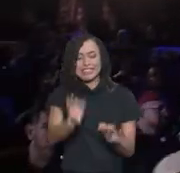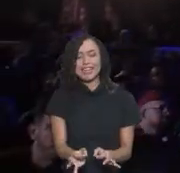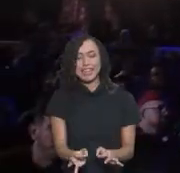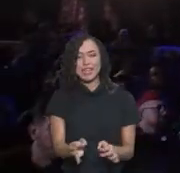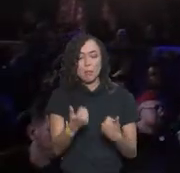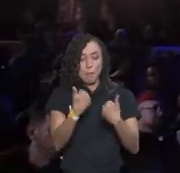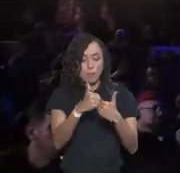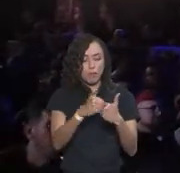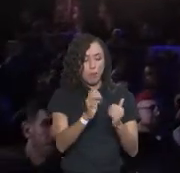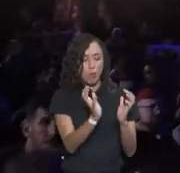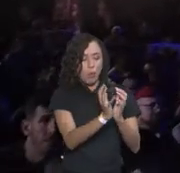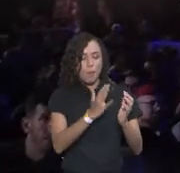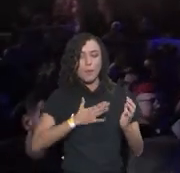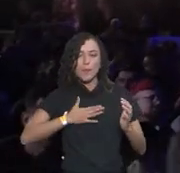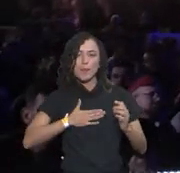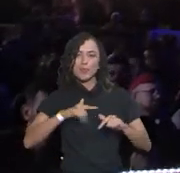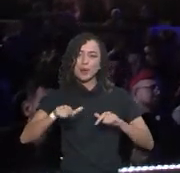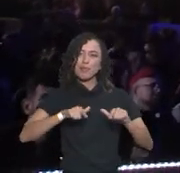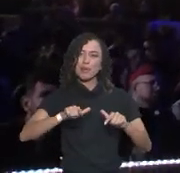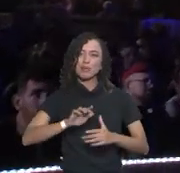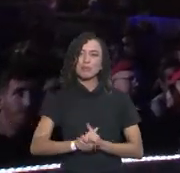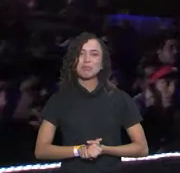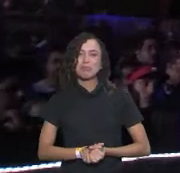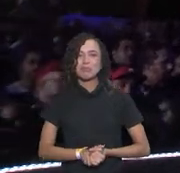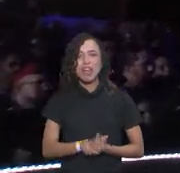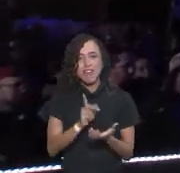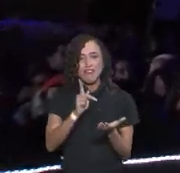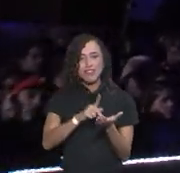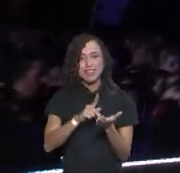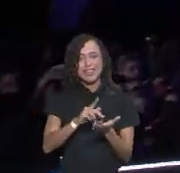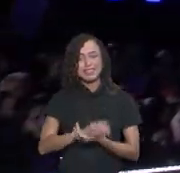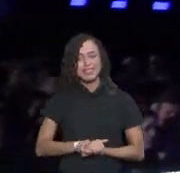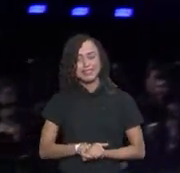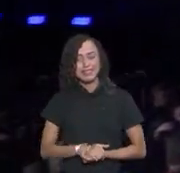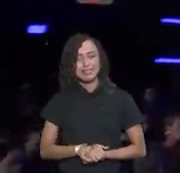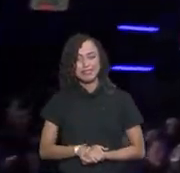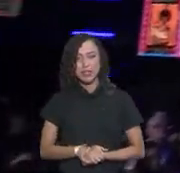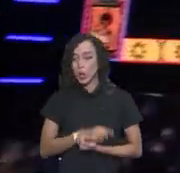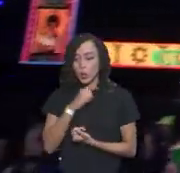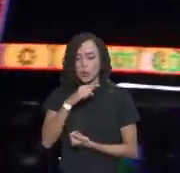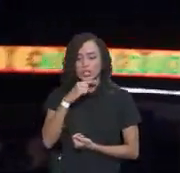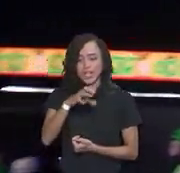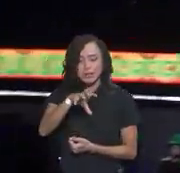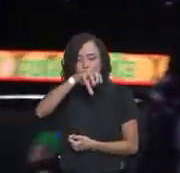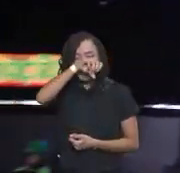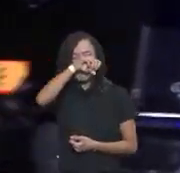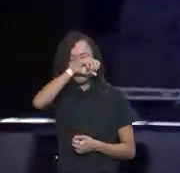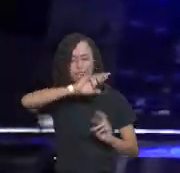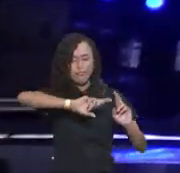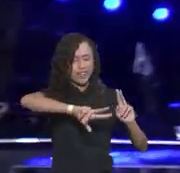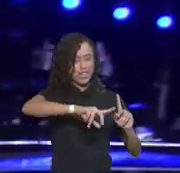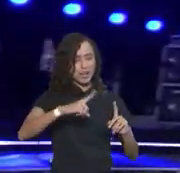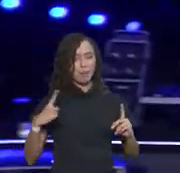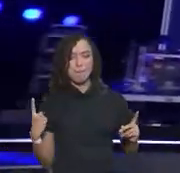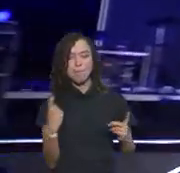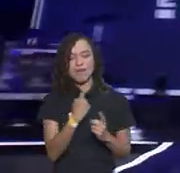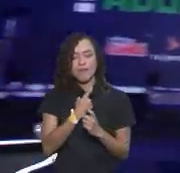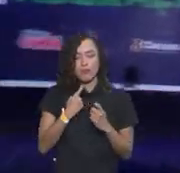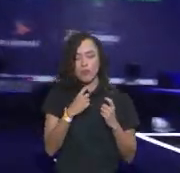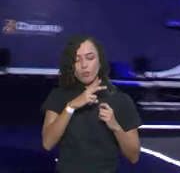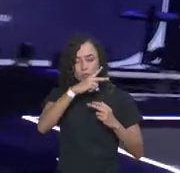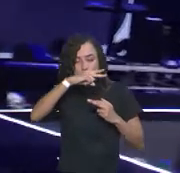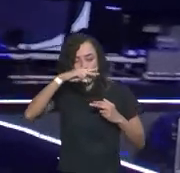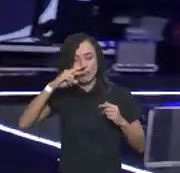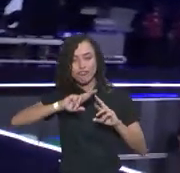ônibus que a banda que eu trabalhava Você acredita e nessa época era empresário de banda e tal e andava no carro separado por conta